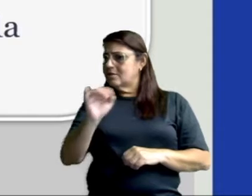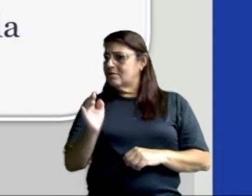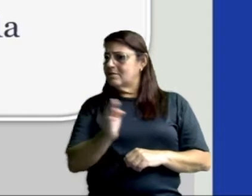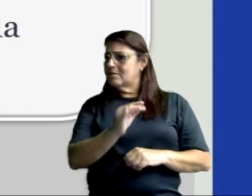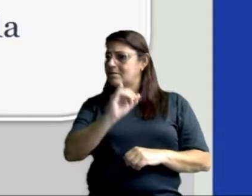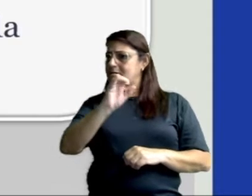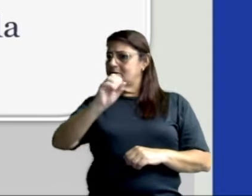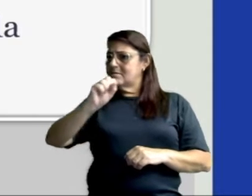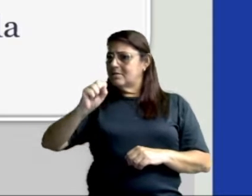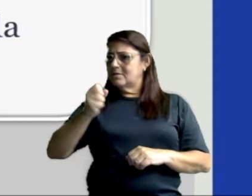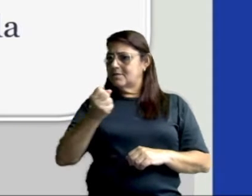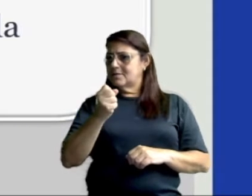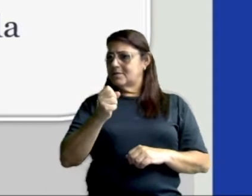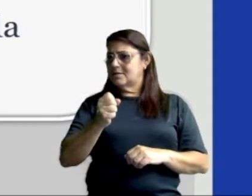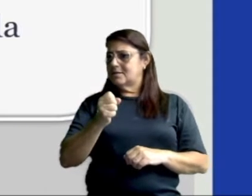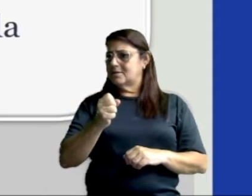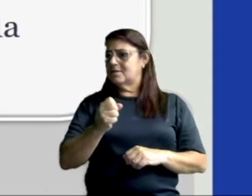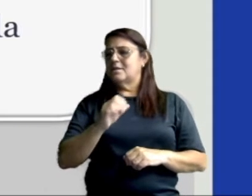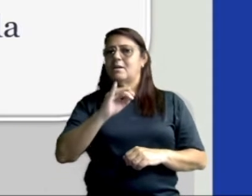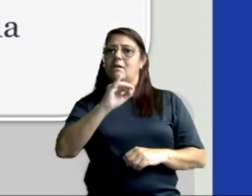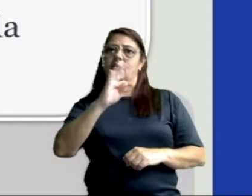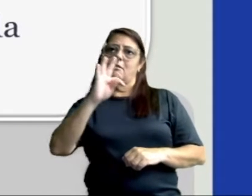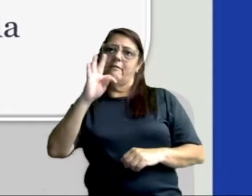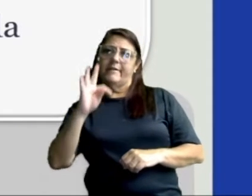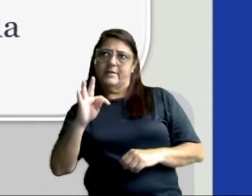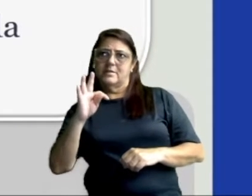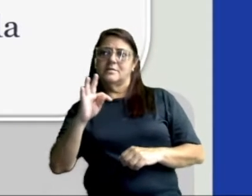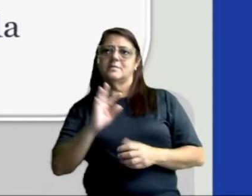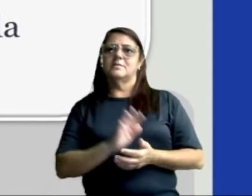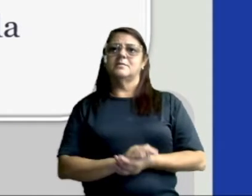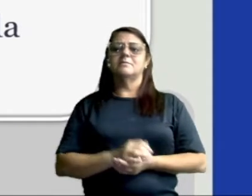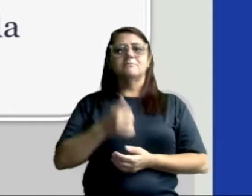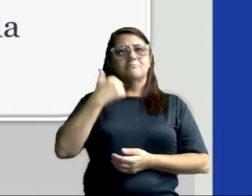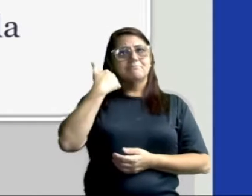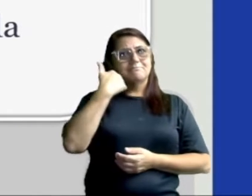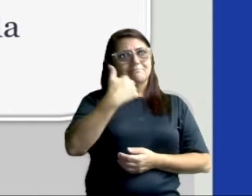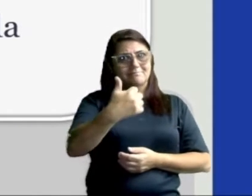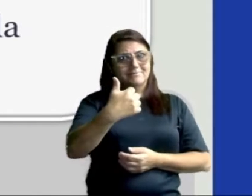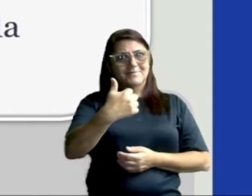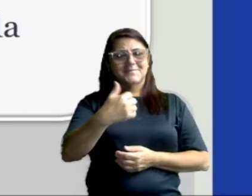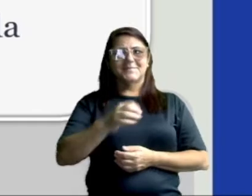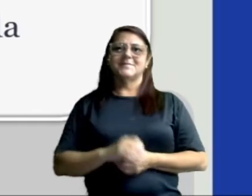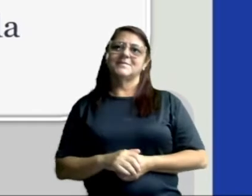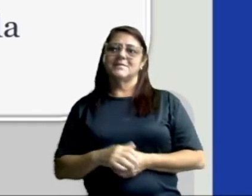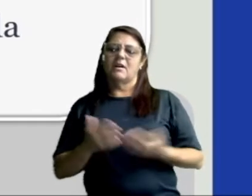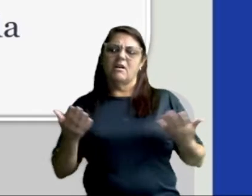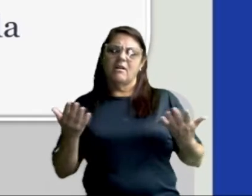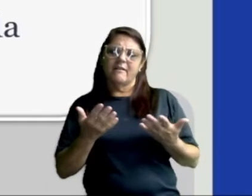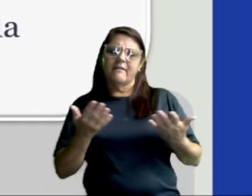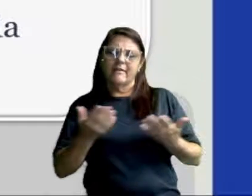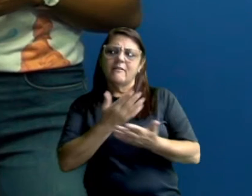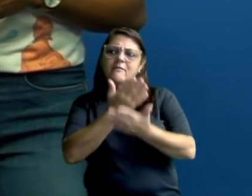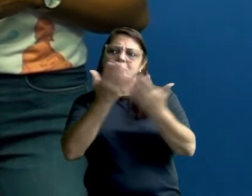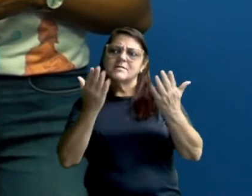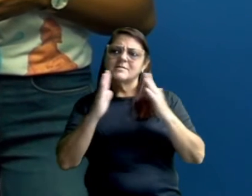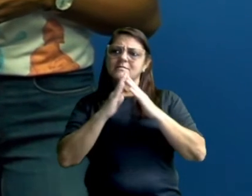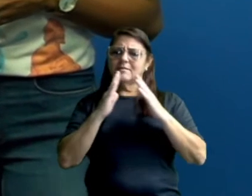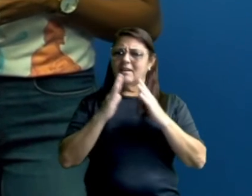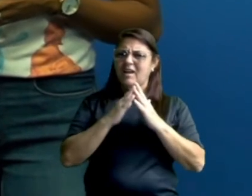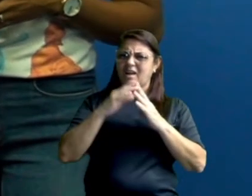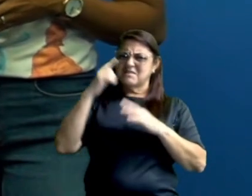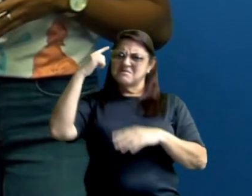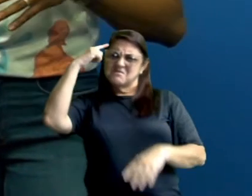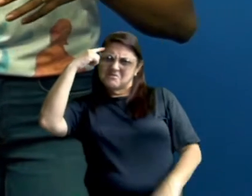his, she's e o it is. Certinho? E aí, você aí de casa ainda está com